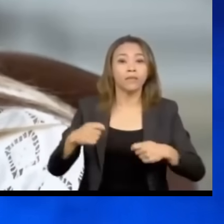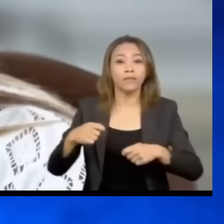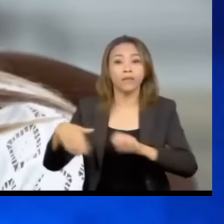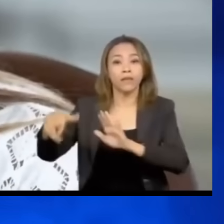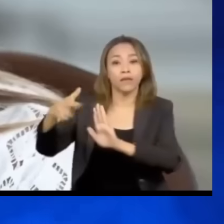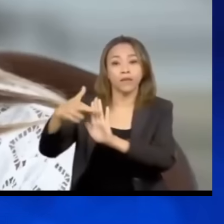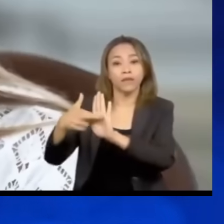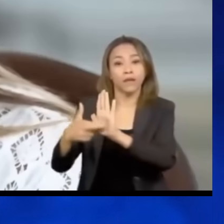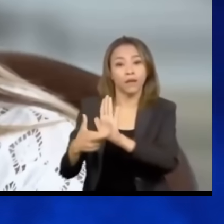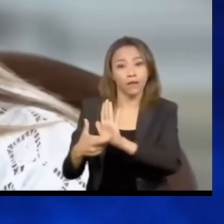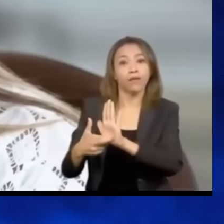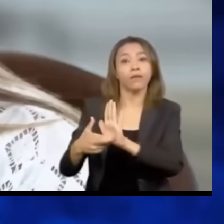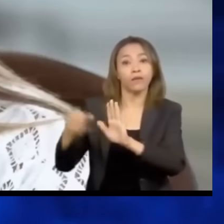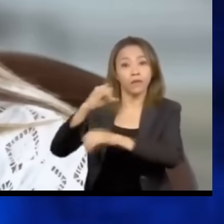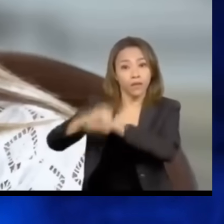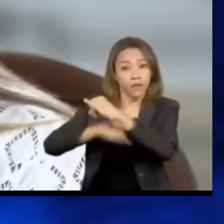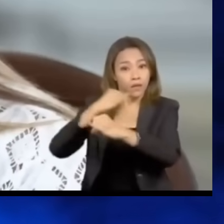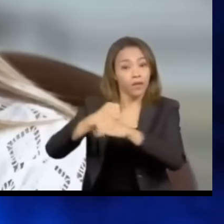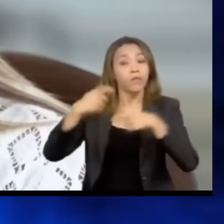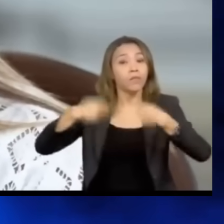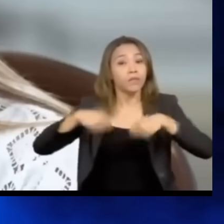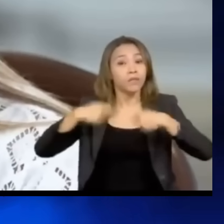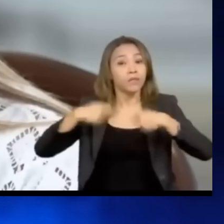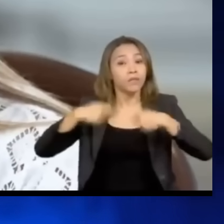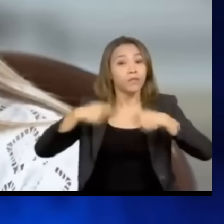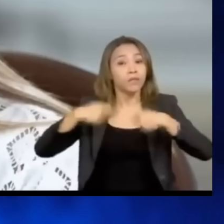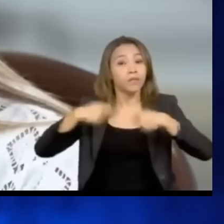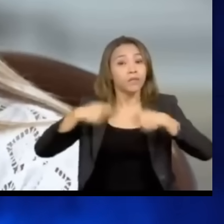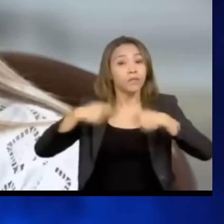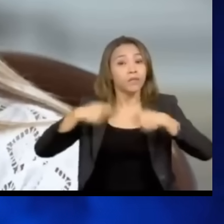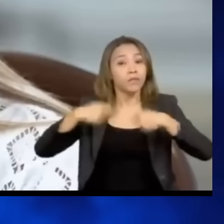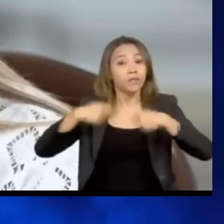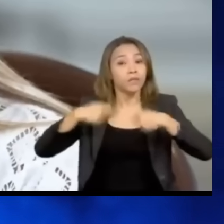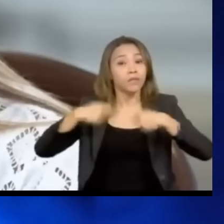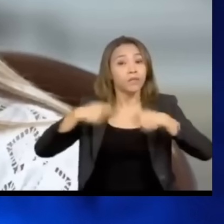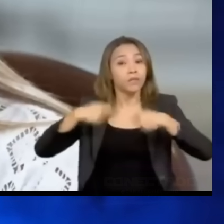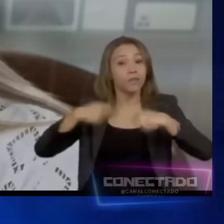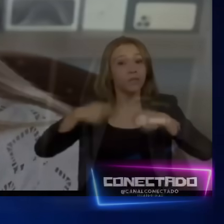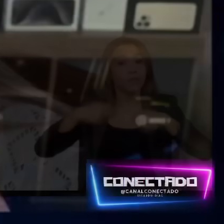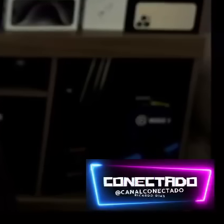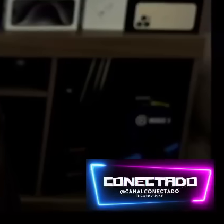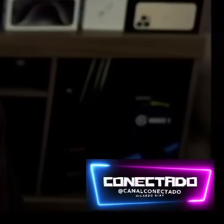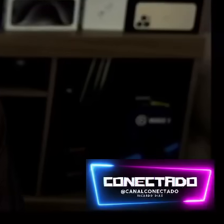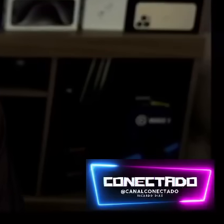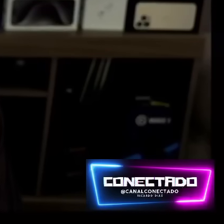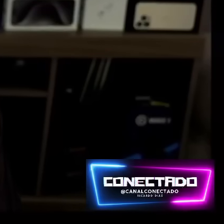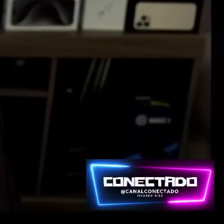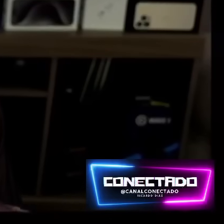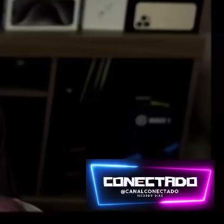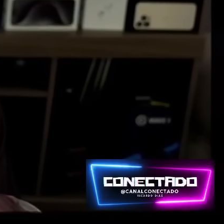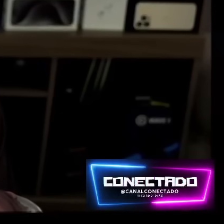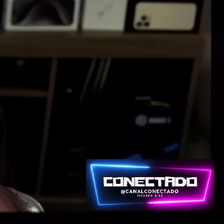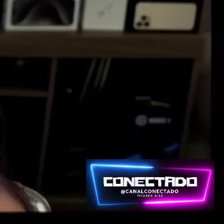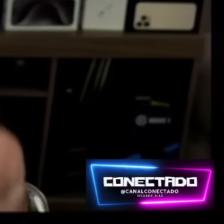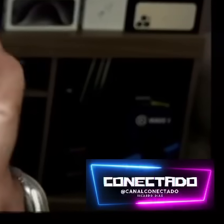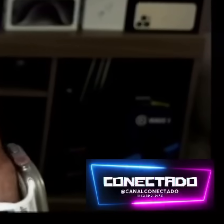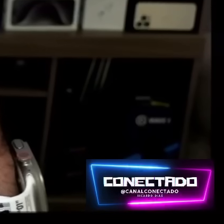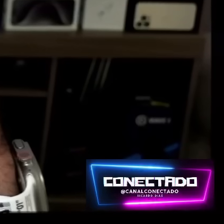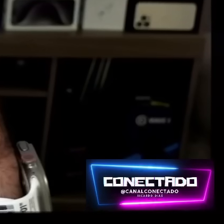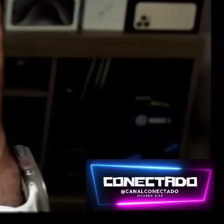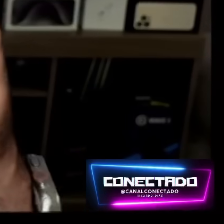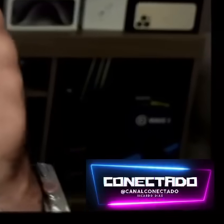discutir a monetização dessas redes sociais. Olha, além da legalização, eles